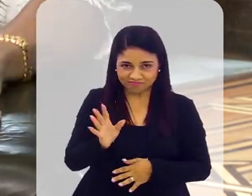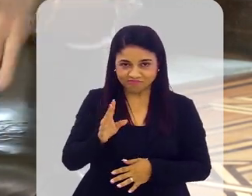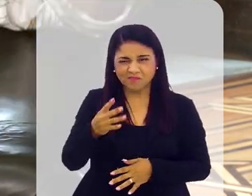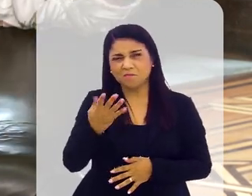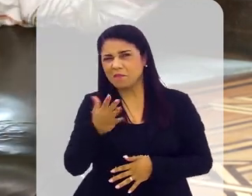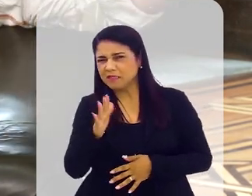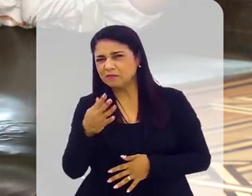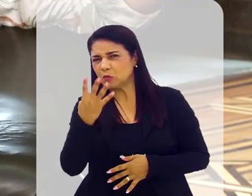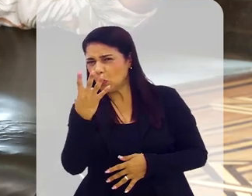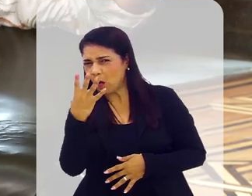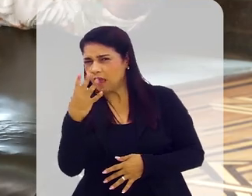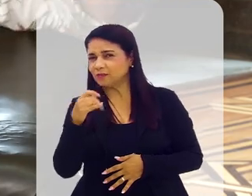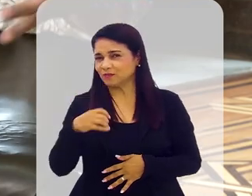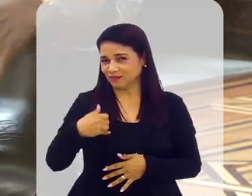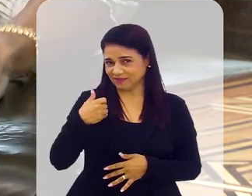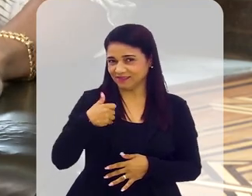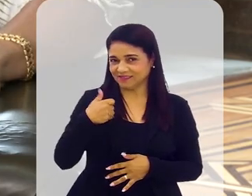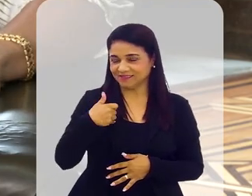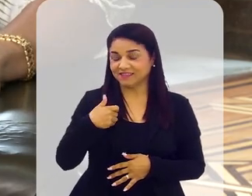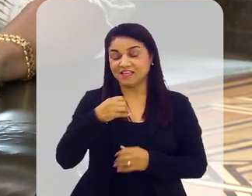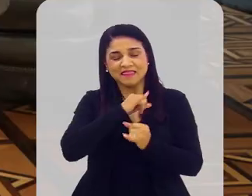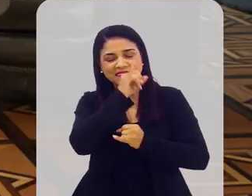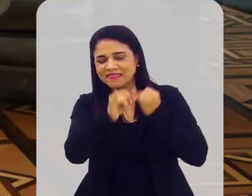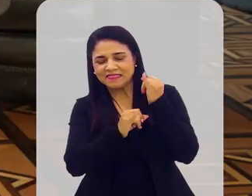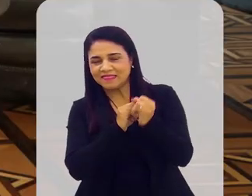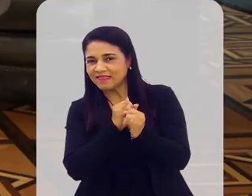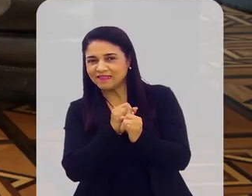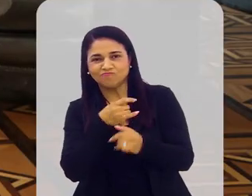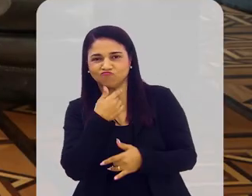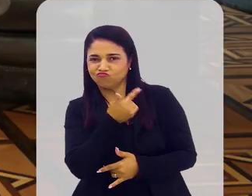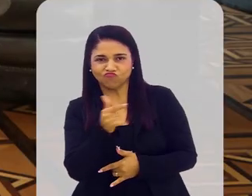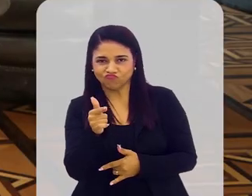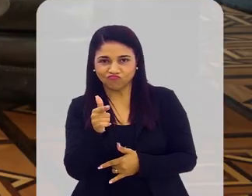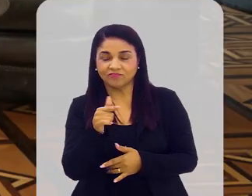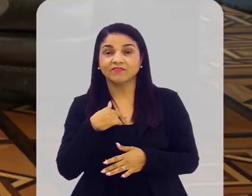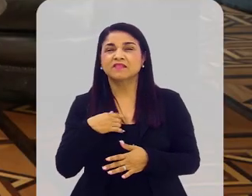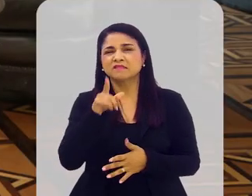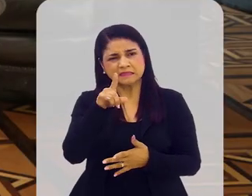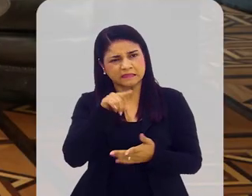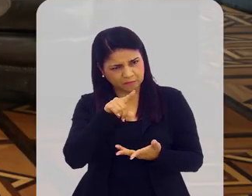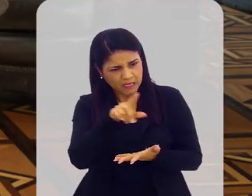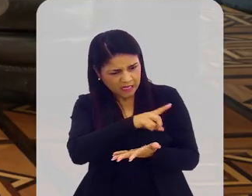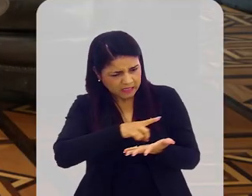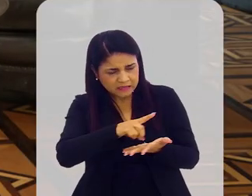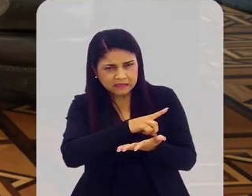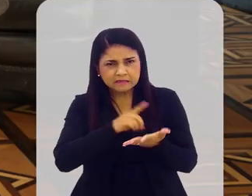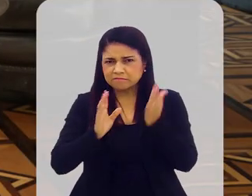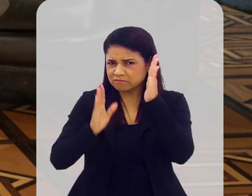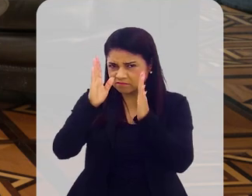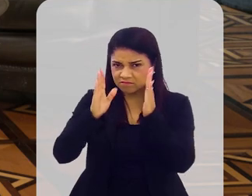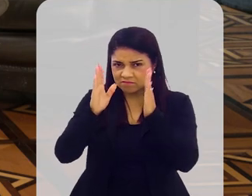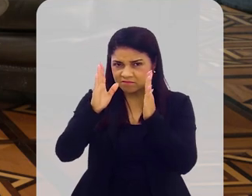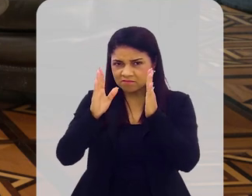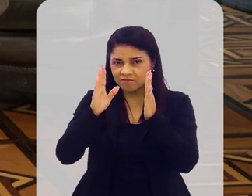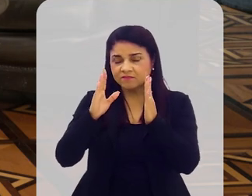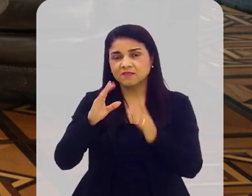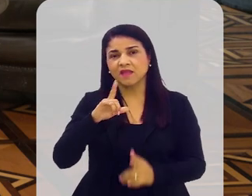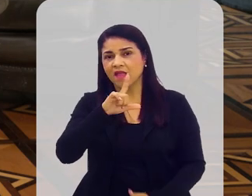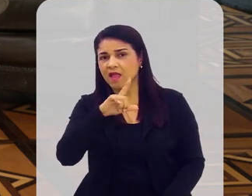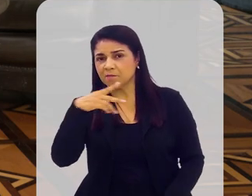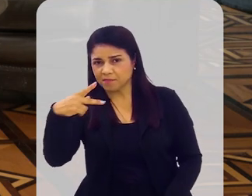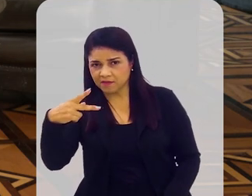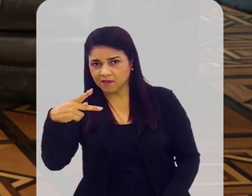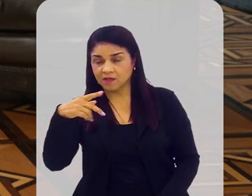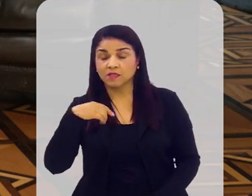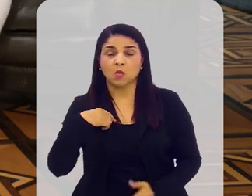Porque era o pequititito. Era menino, né? Não tinha internet. É. Você ainda pegou também a época do LP? Você vem do LP? Não, eu nunca